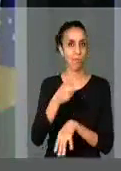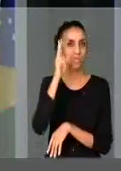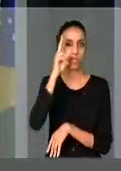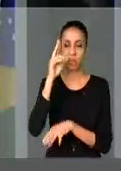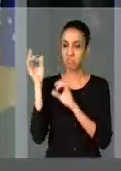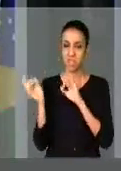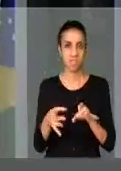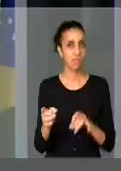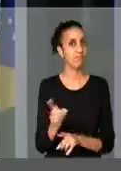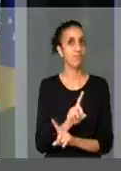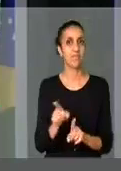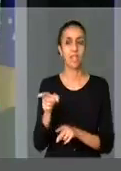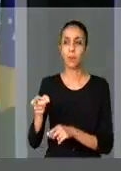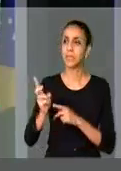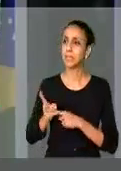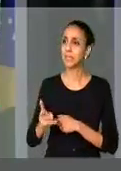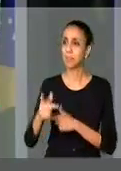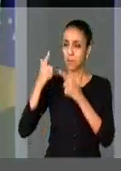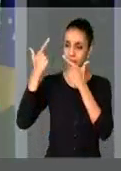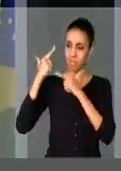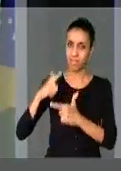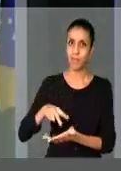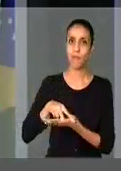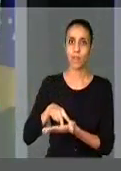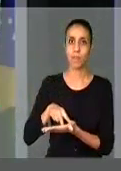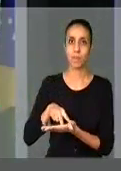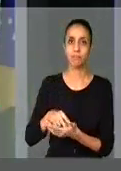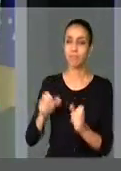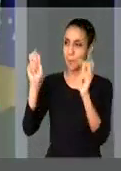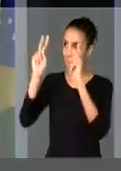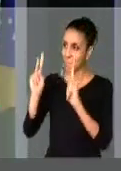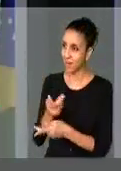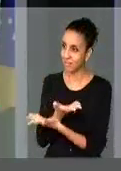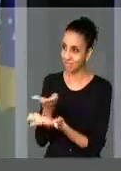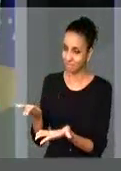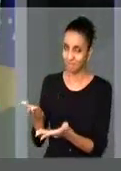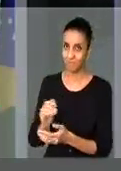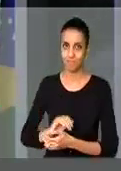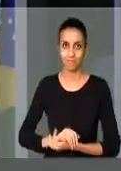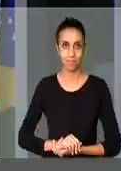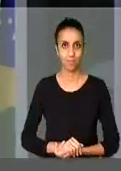e da sua tradição. Shalom, Tudá Rabá.